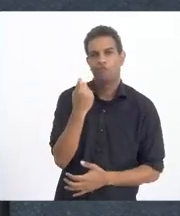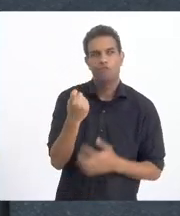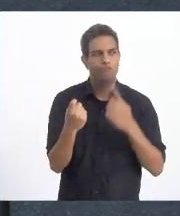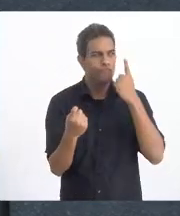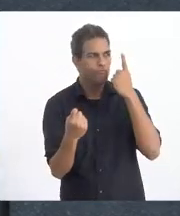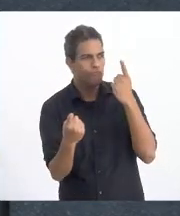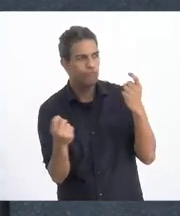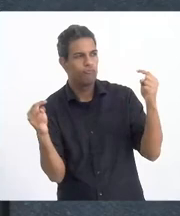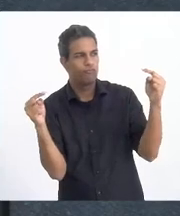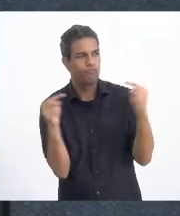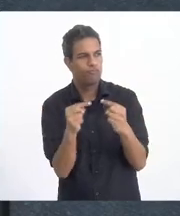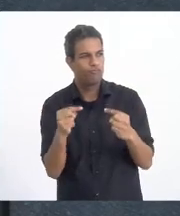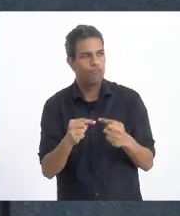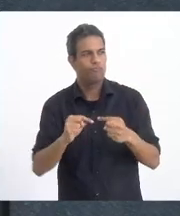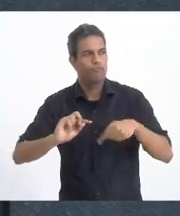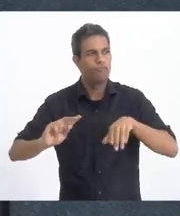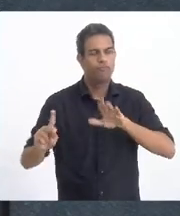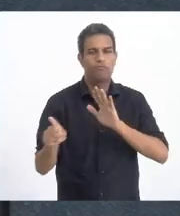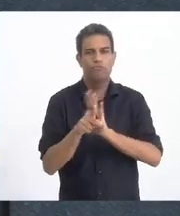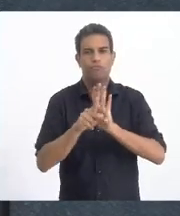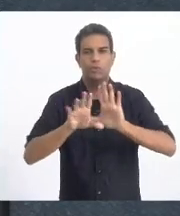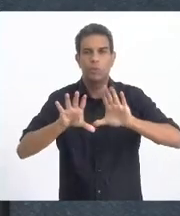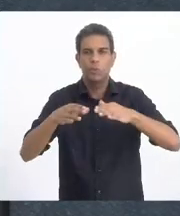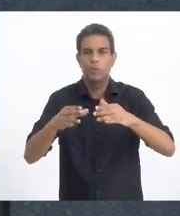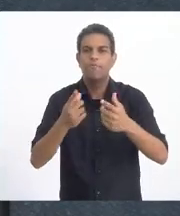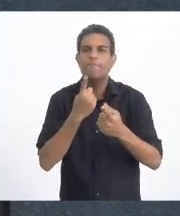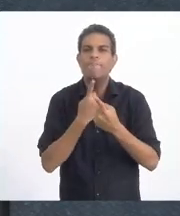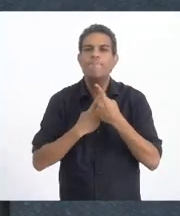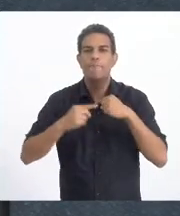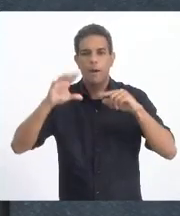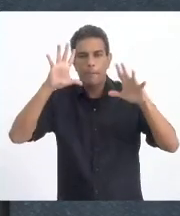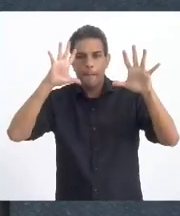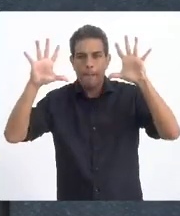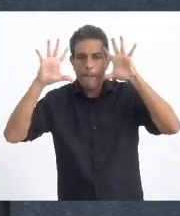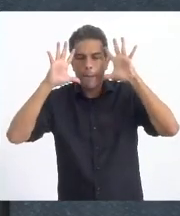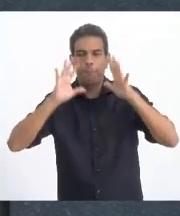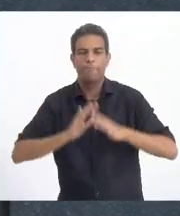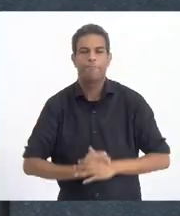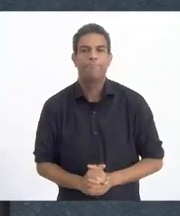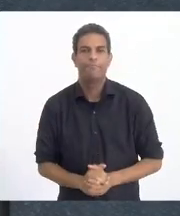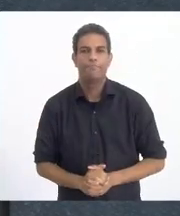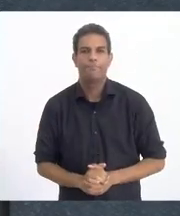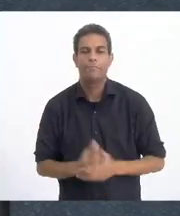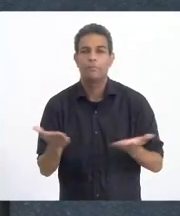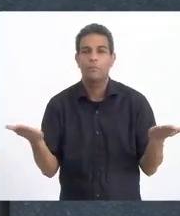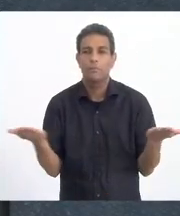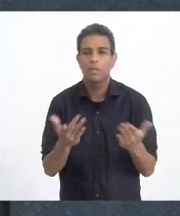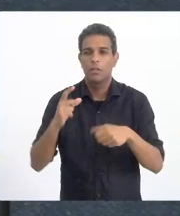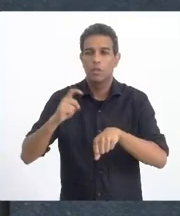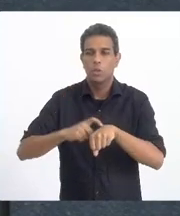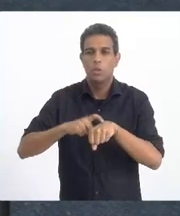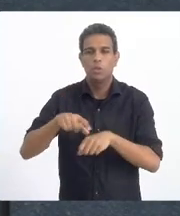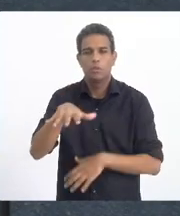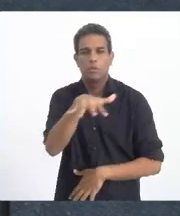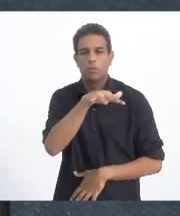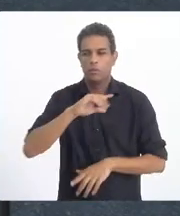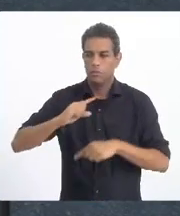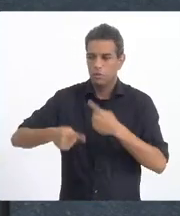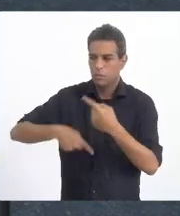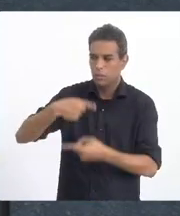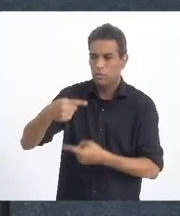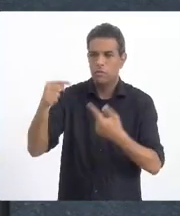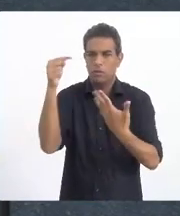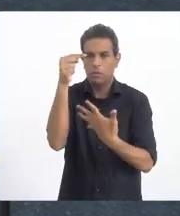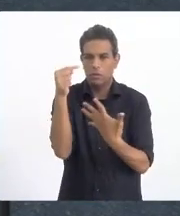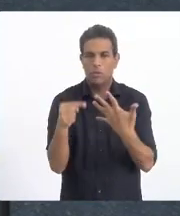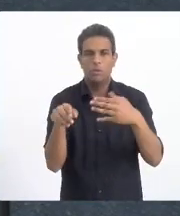parece faz parte do anseio da maioria, se não de todos, está na questão da retroação dos efeitos